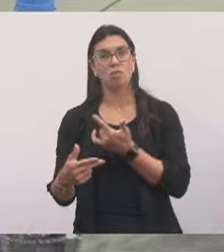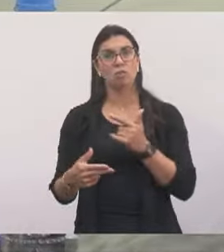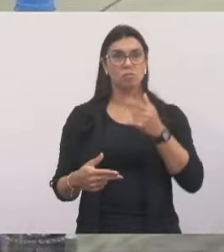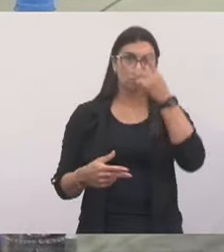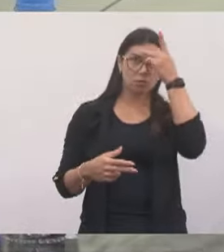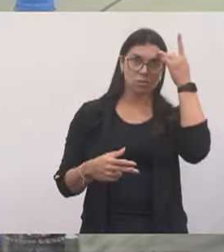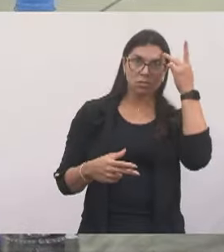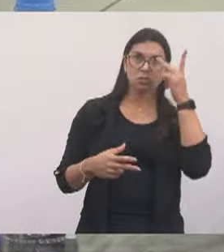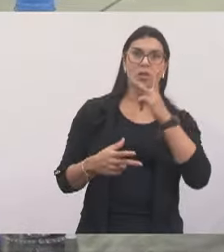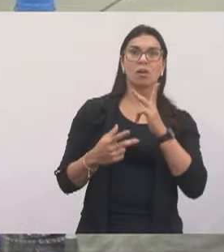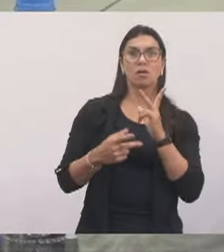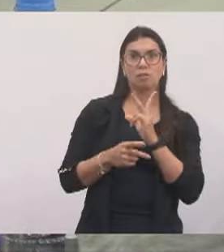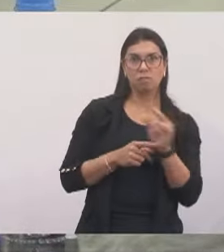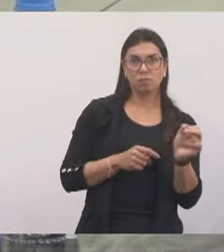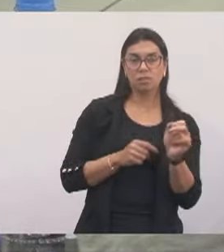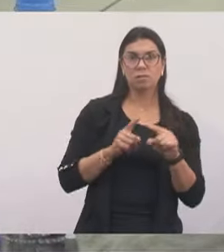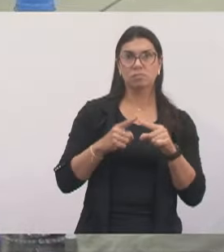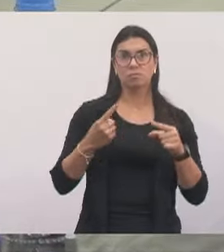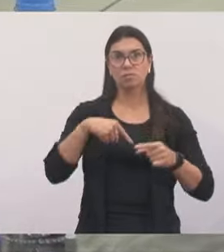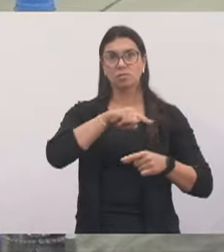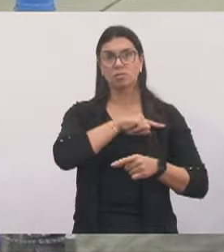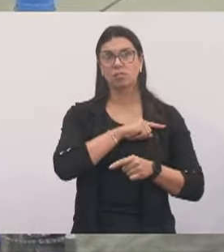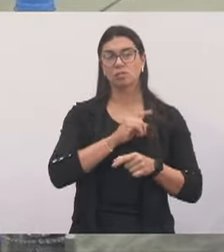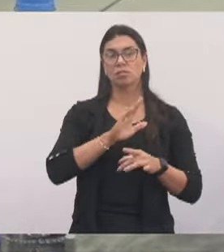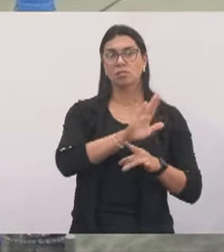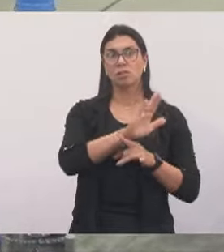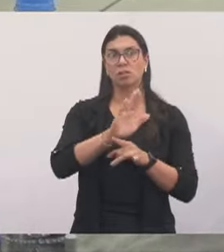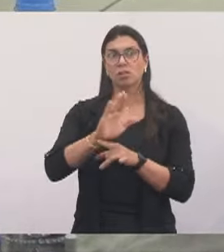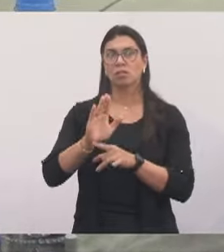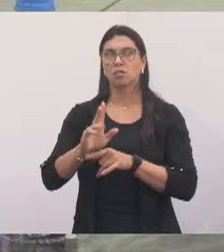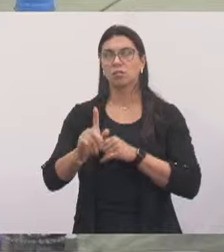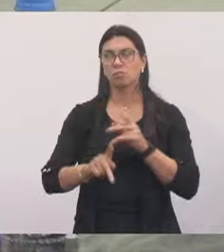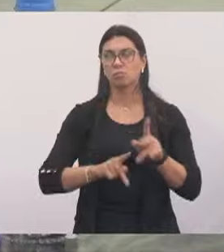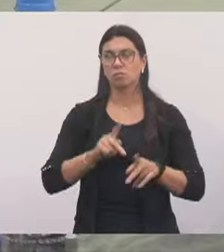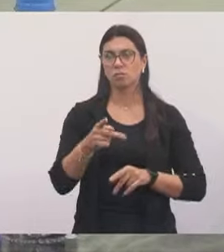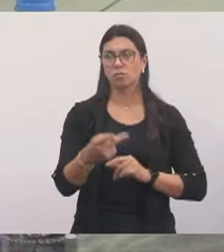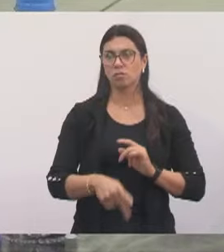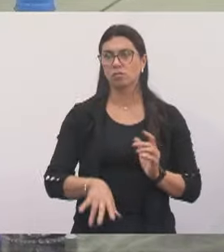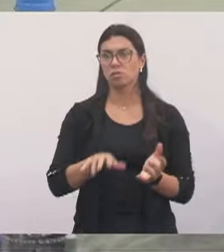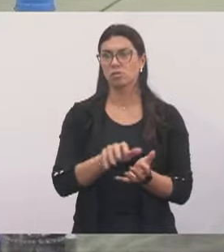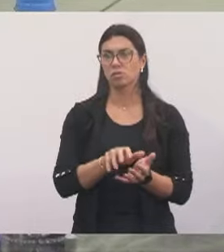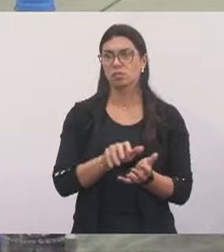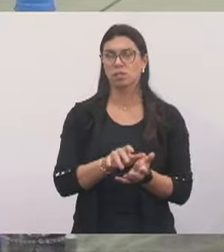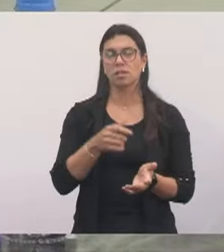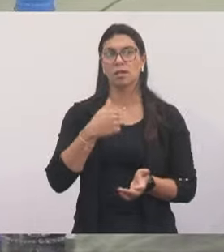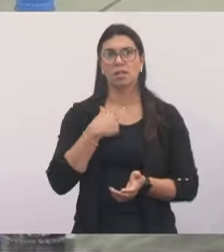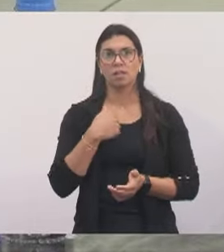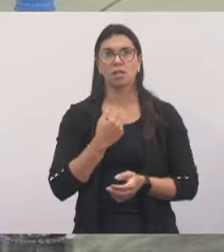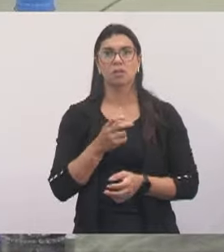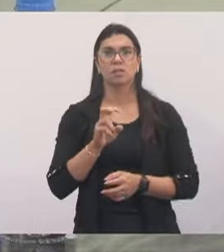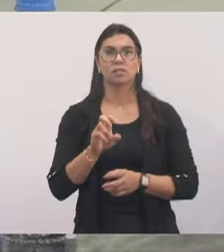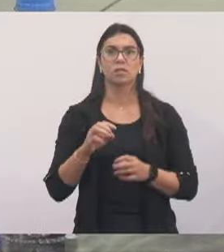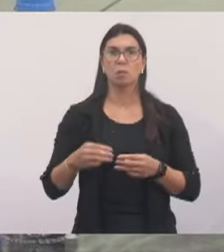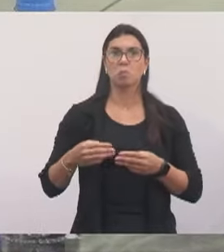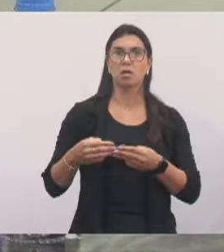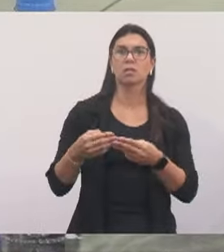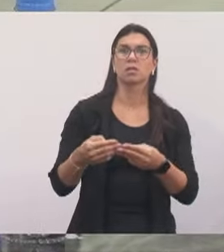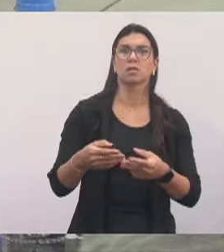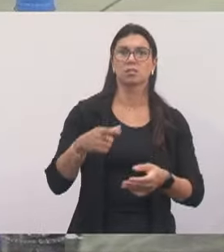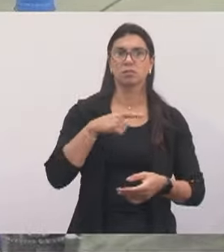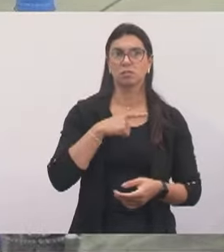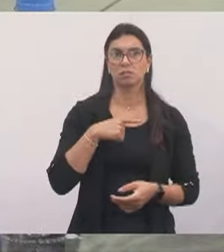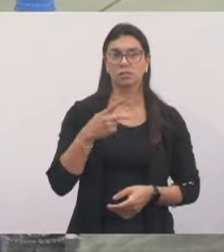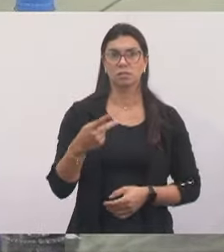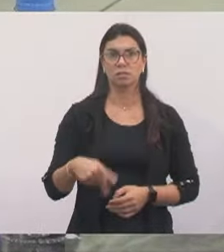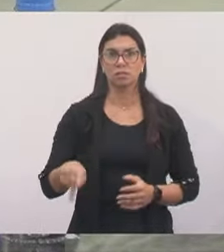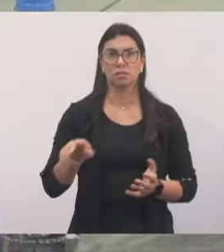Mas a gente está aí para ajudar o povo da cidade de Jacareí. Eu, como vereador, tenho 5 mandatos aqui na casa. Não é fácil, mas